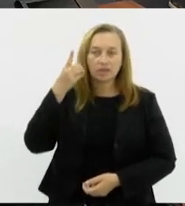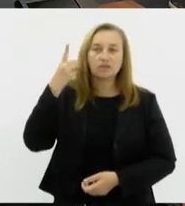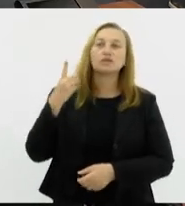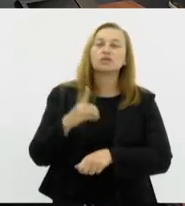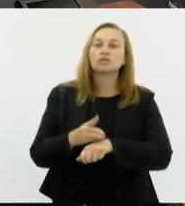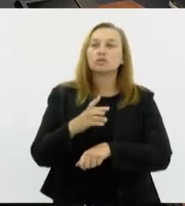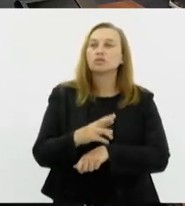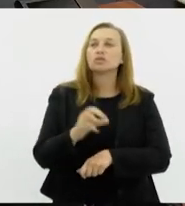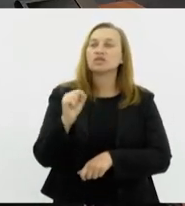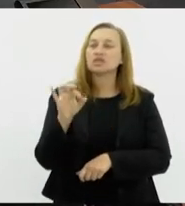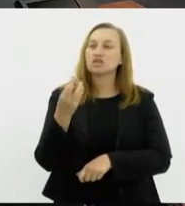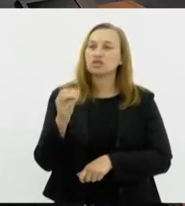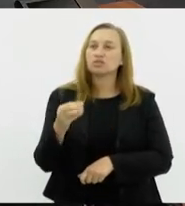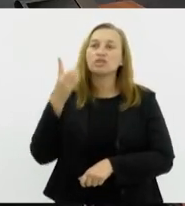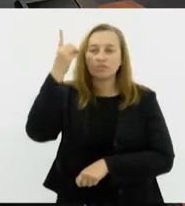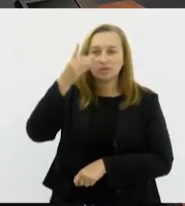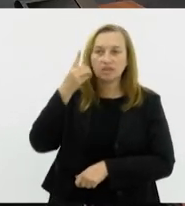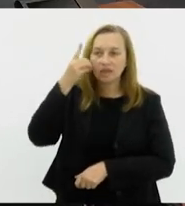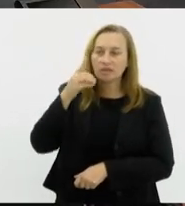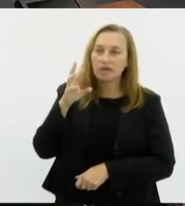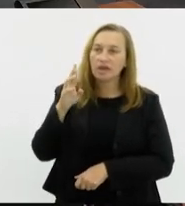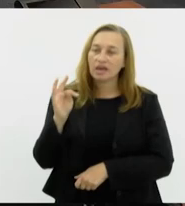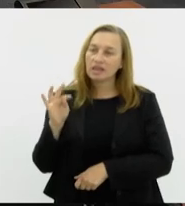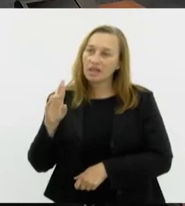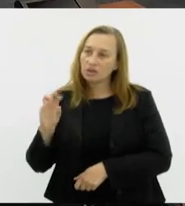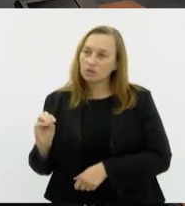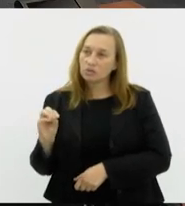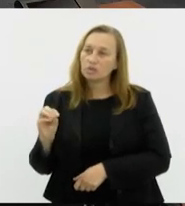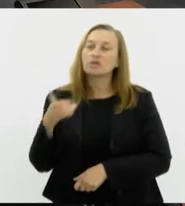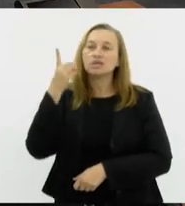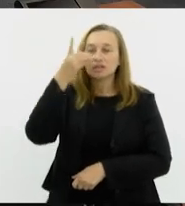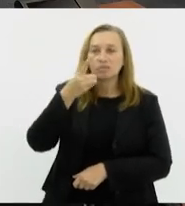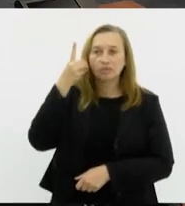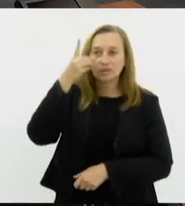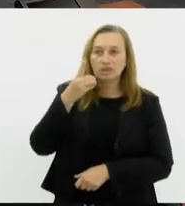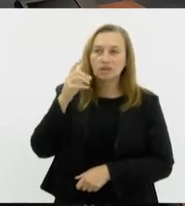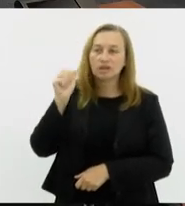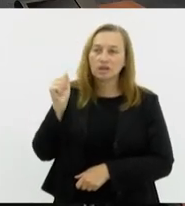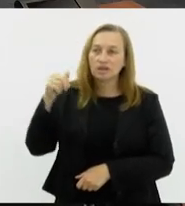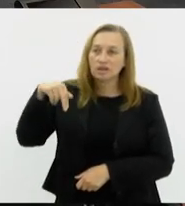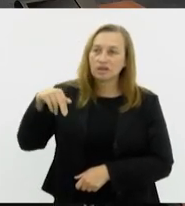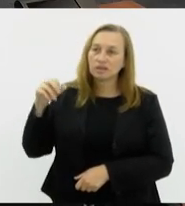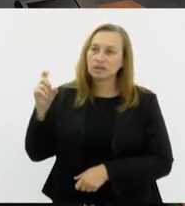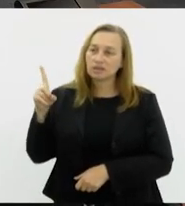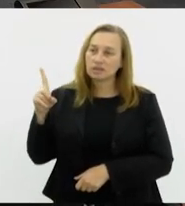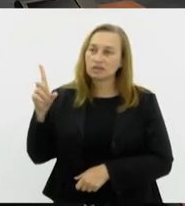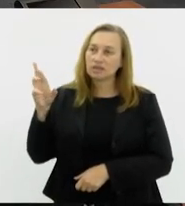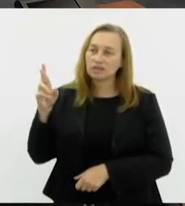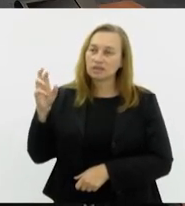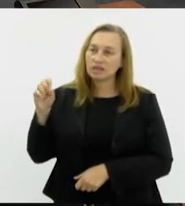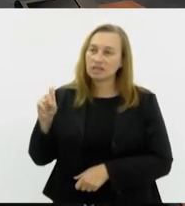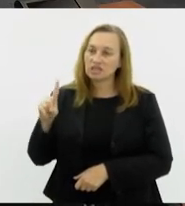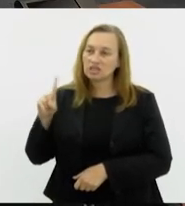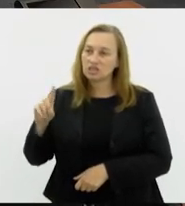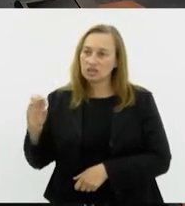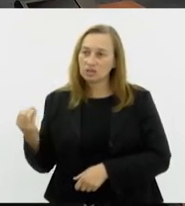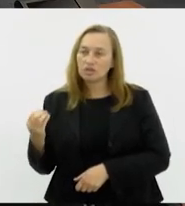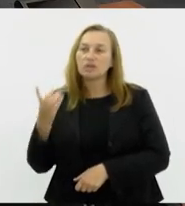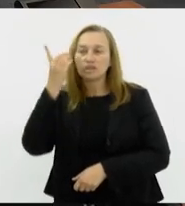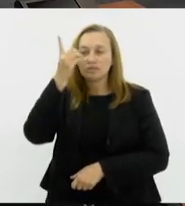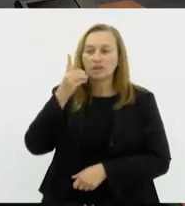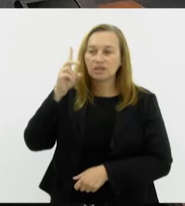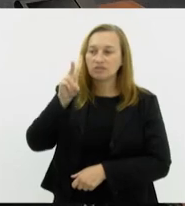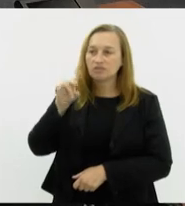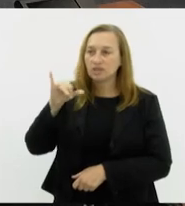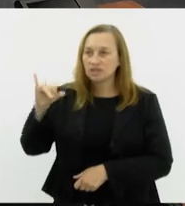Serginho, deputado Renato Miranda, deputado Andrezinho Siciliano, deputado Vinícius